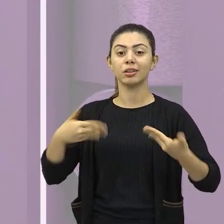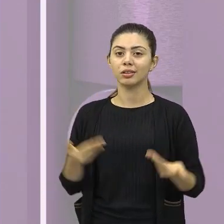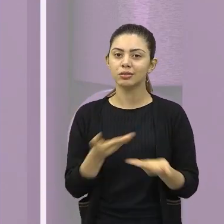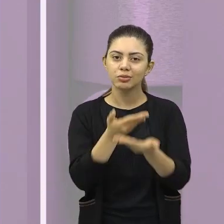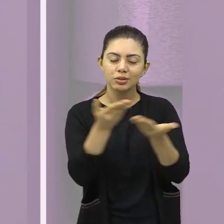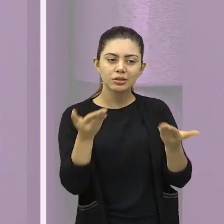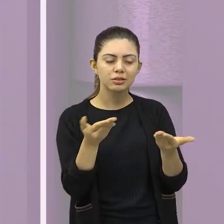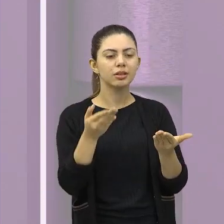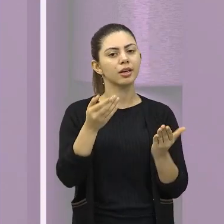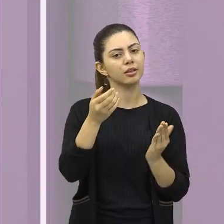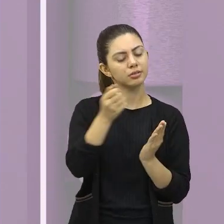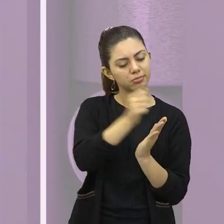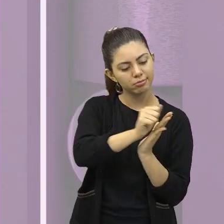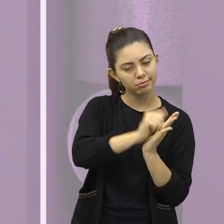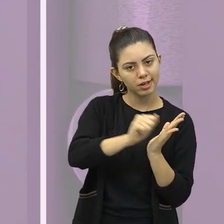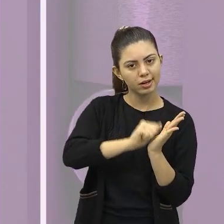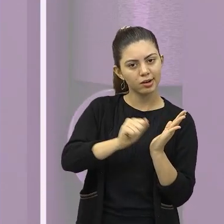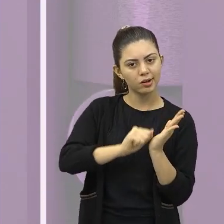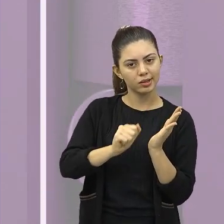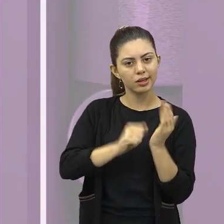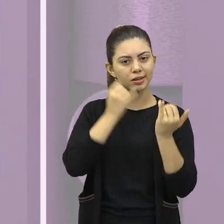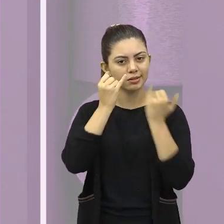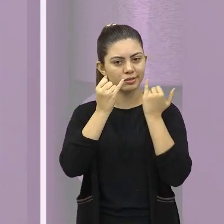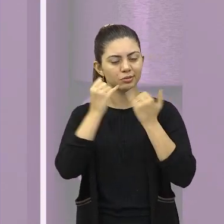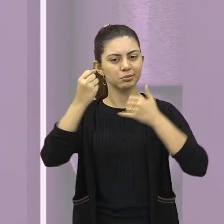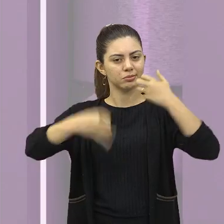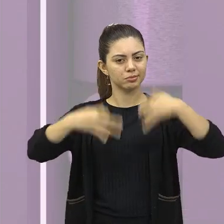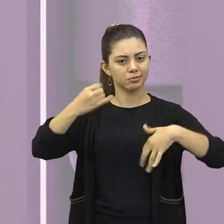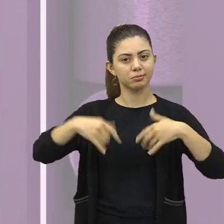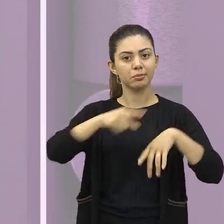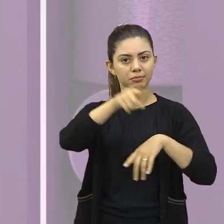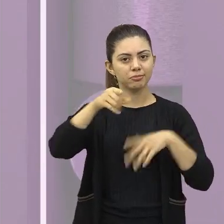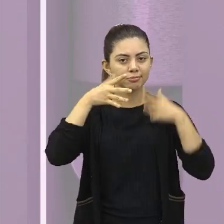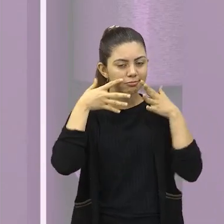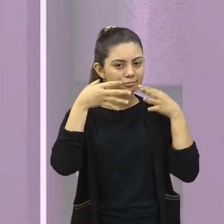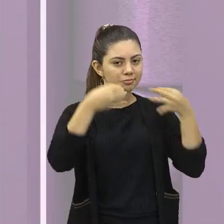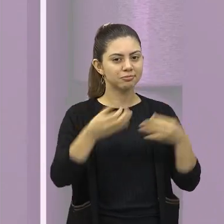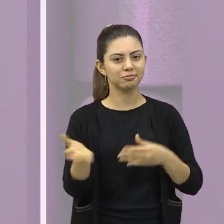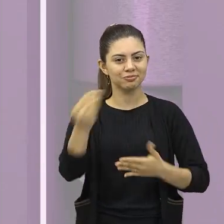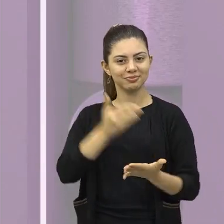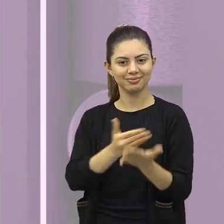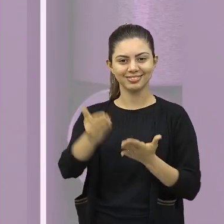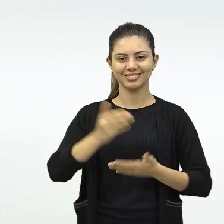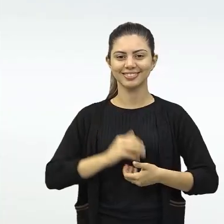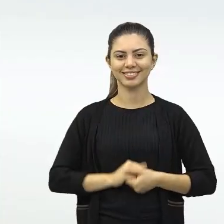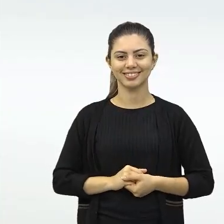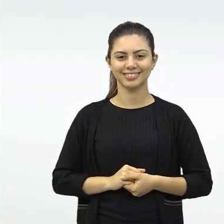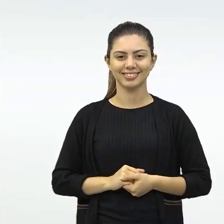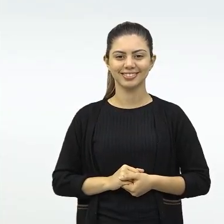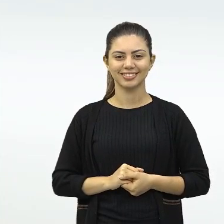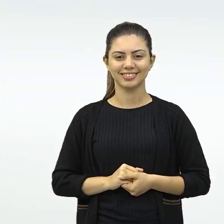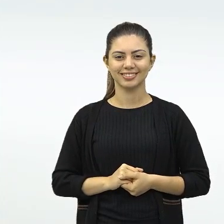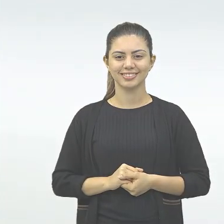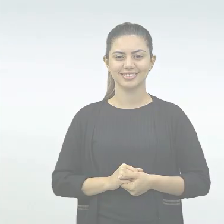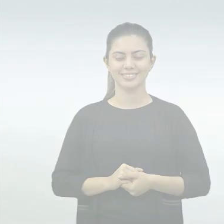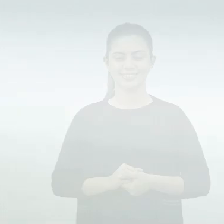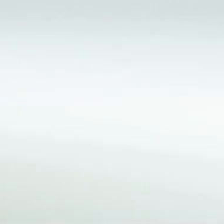aproveite, pegue o seu material para anotação, toda a atenção possível e vamos à nossa aula.